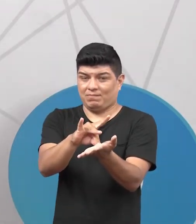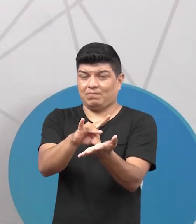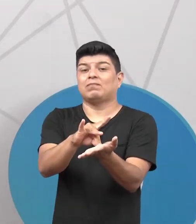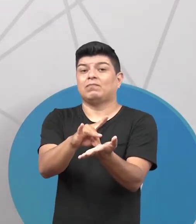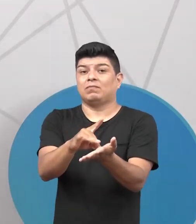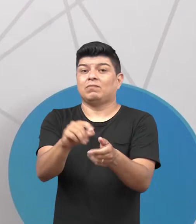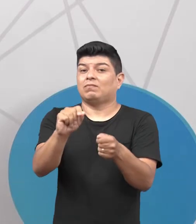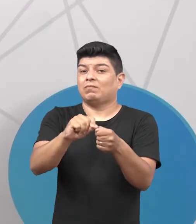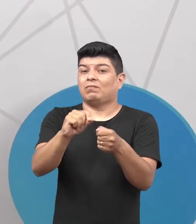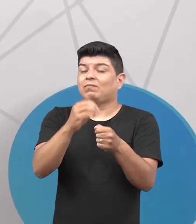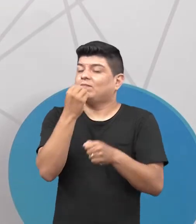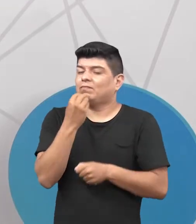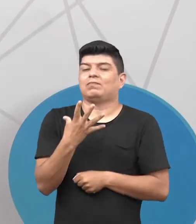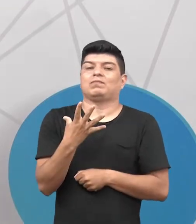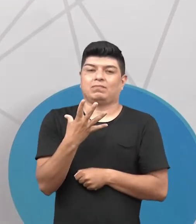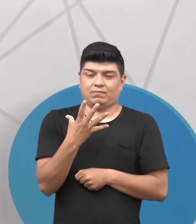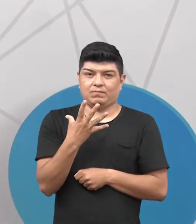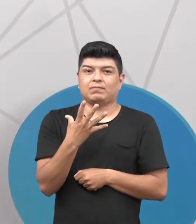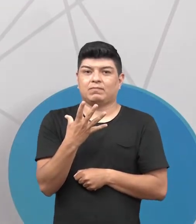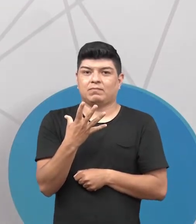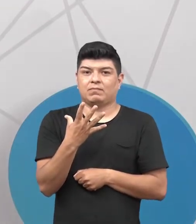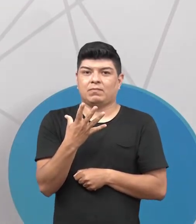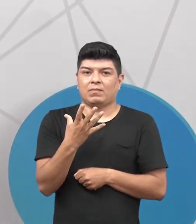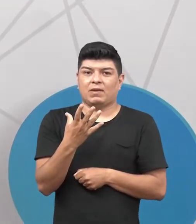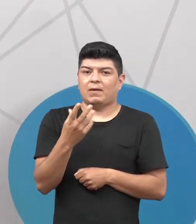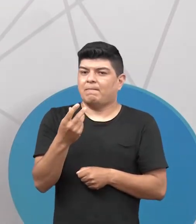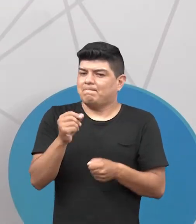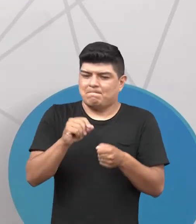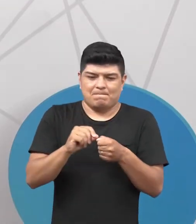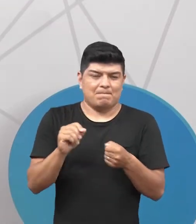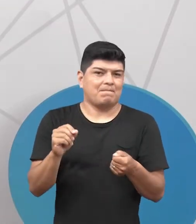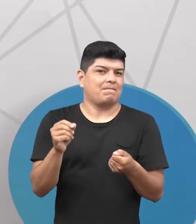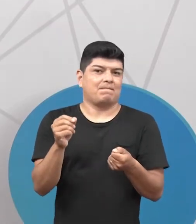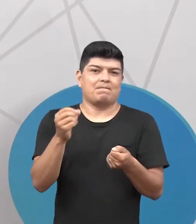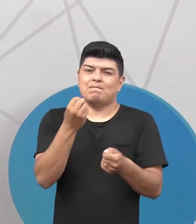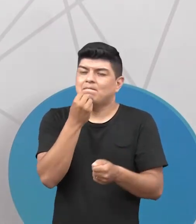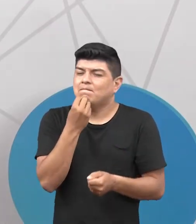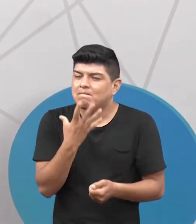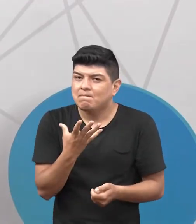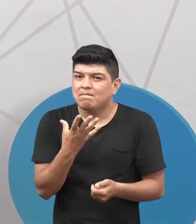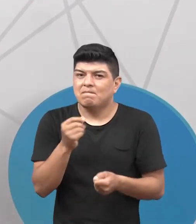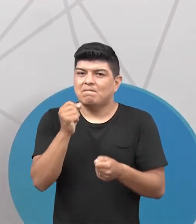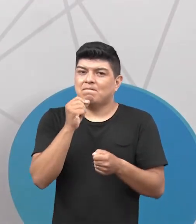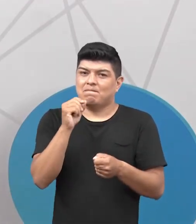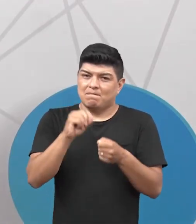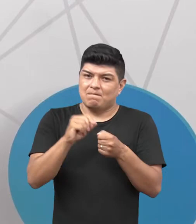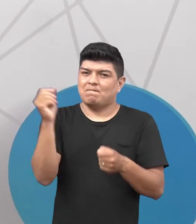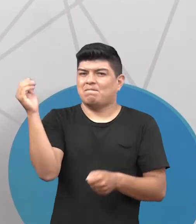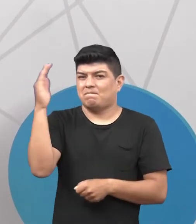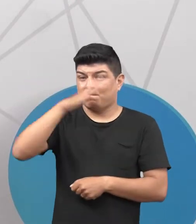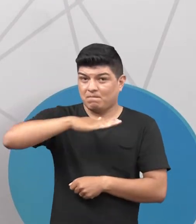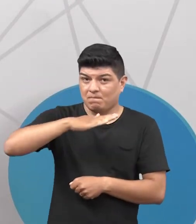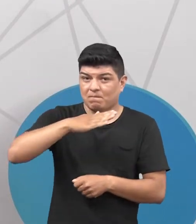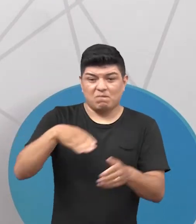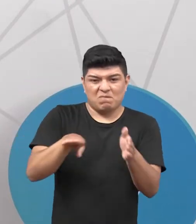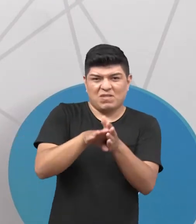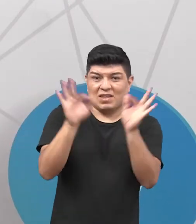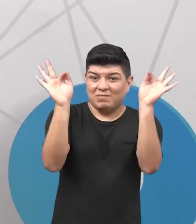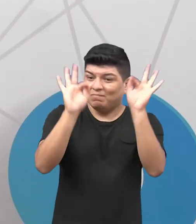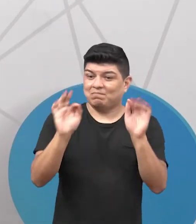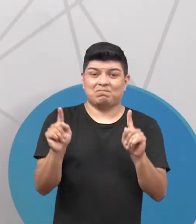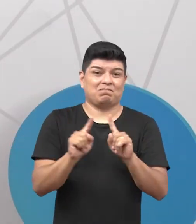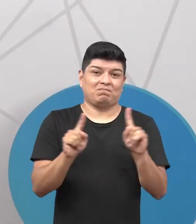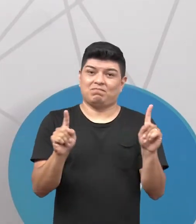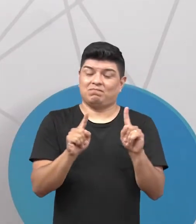as virtudes, nós fazemos o bem. Não praticando as virtudes, a gente faz o mal, e ao invés de chegar à felicidade, a gente